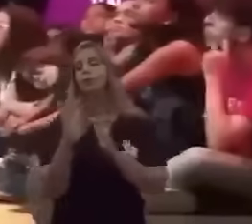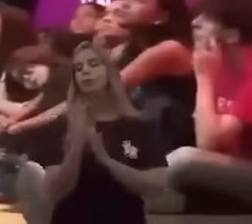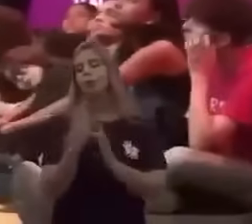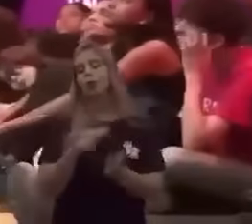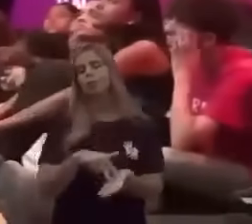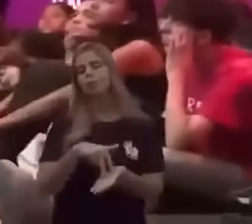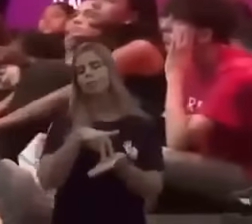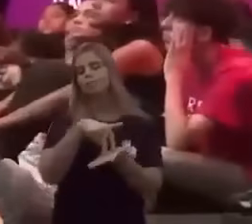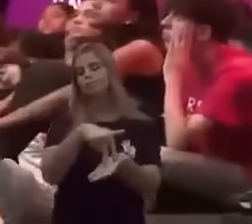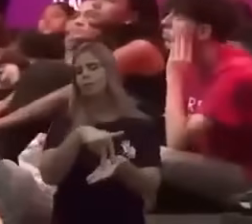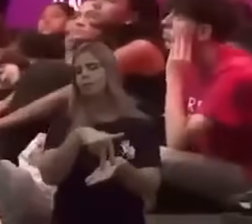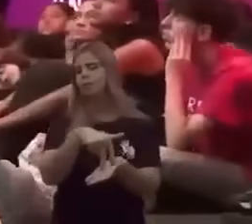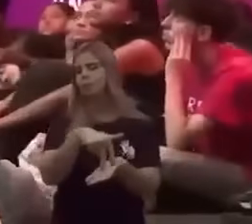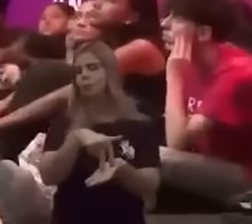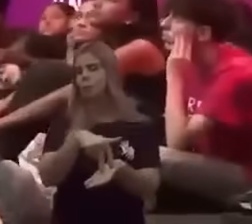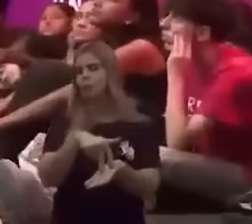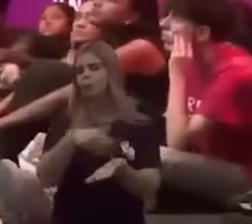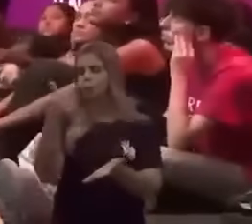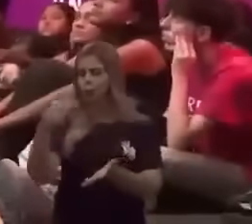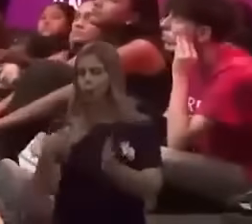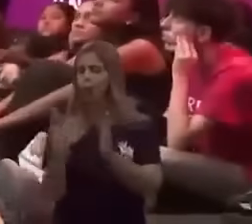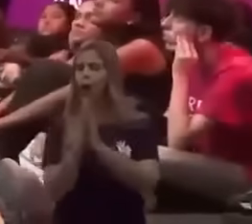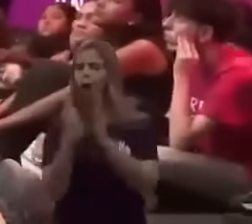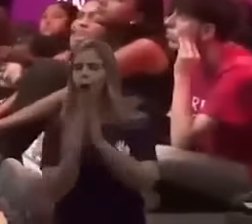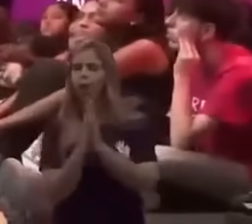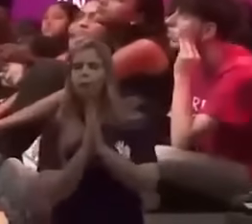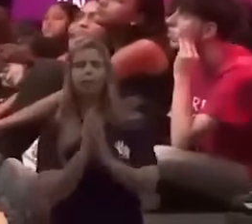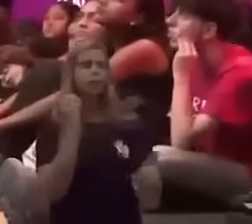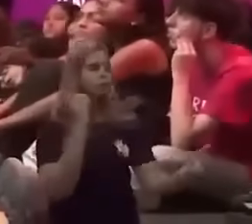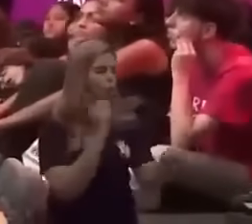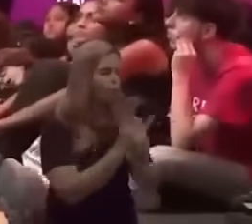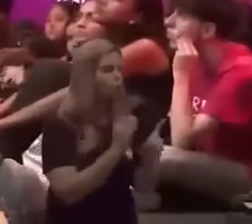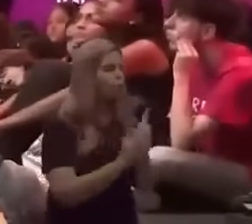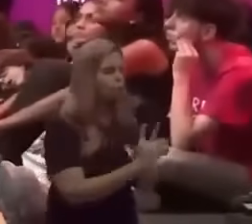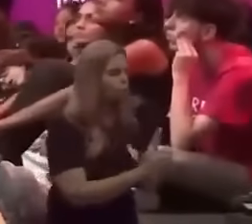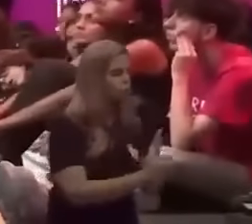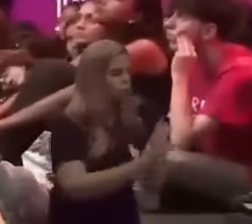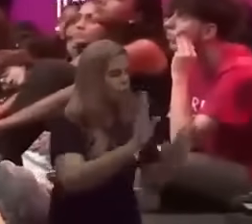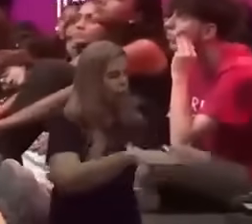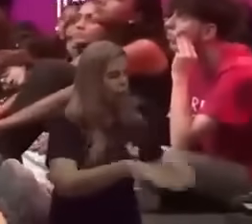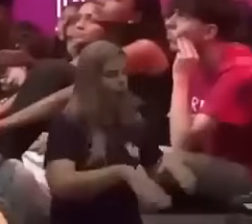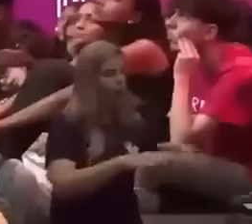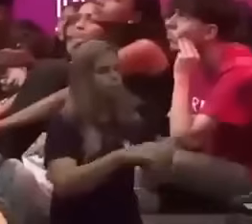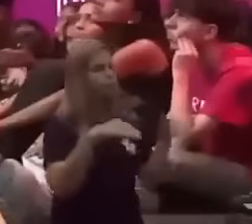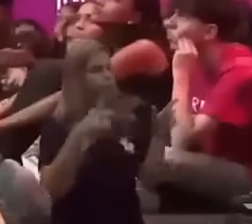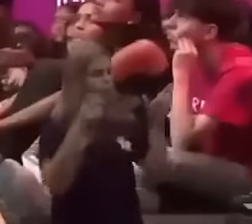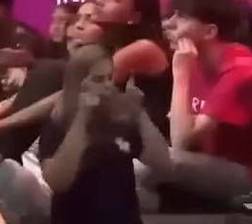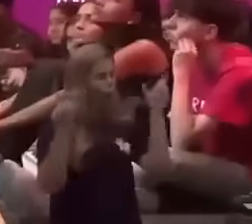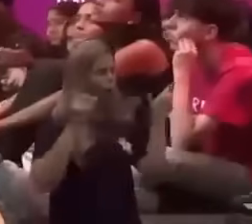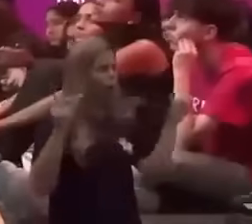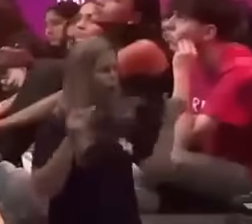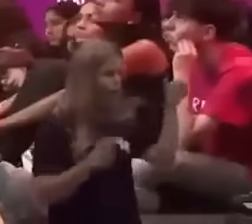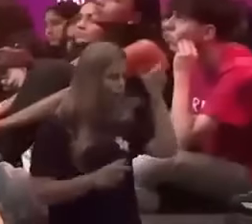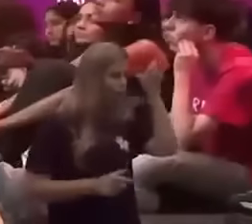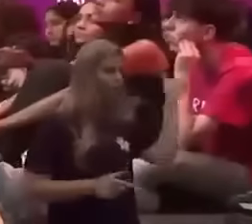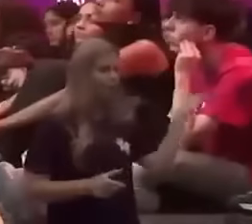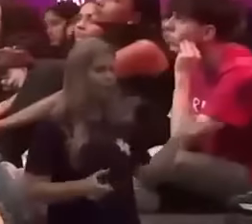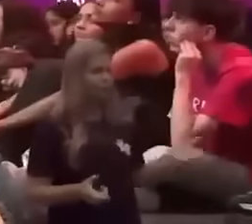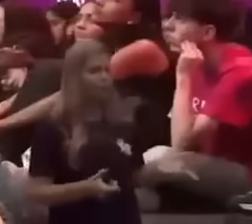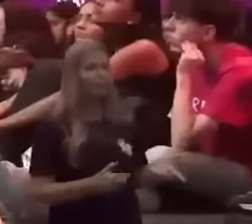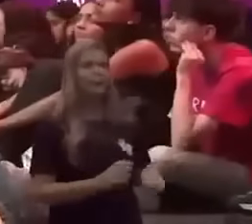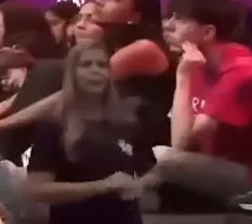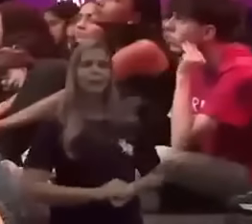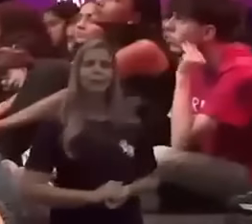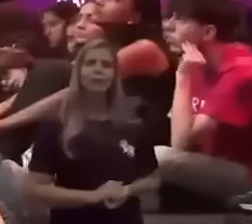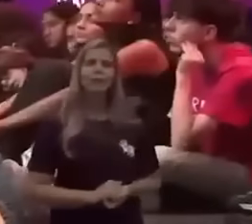terceiro período, ele vai lá para os discípulos e dá uma balançada neles: acordai, vamos-nos, o inimigo se aproxima. O Pedro pega a